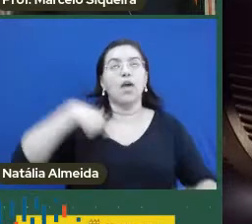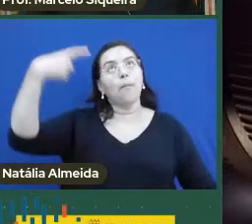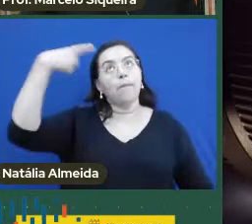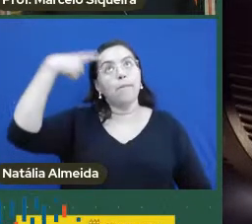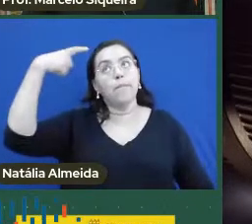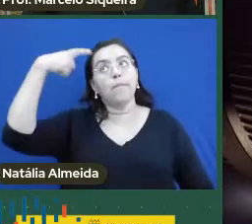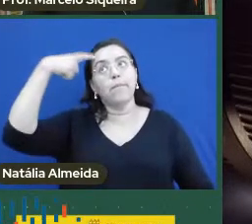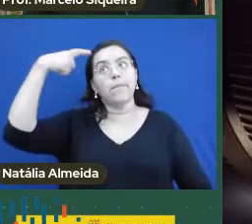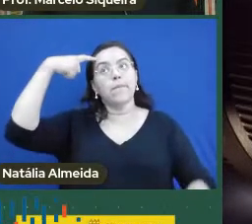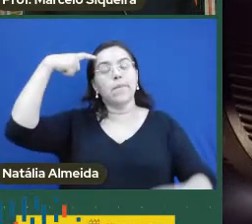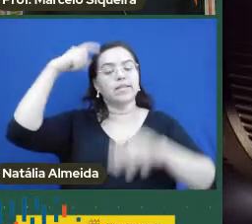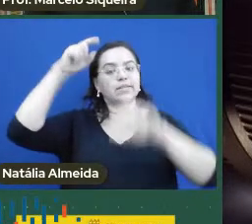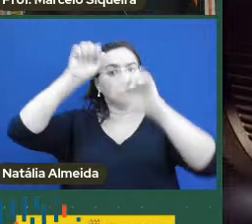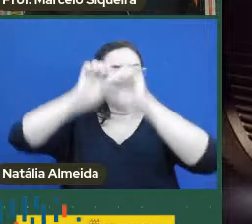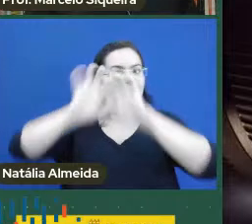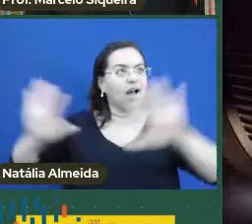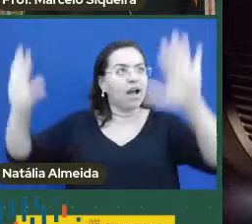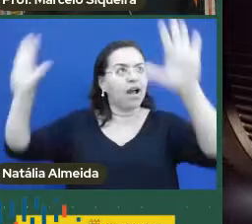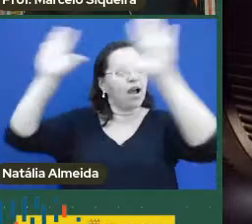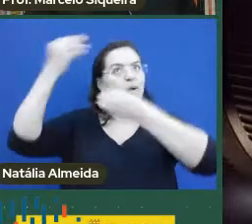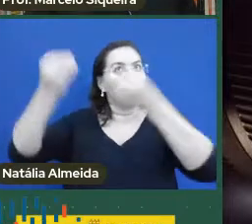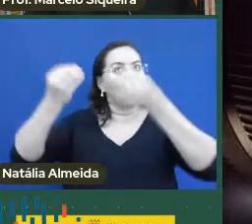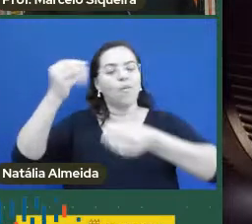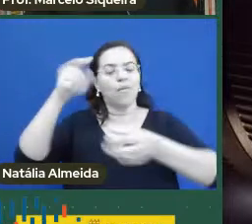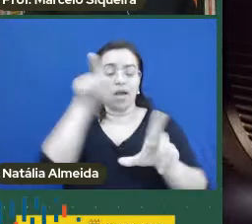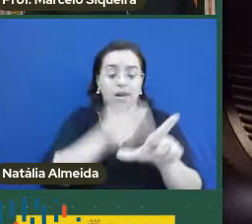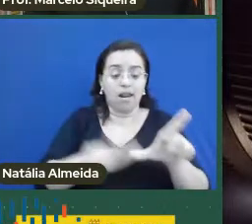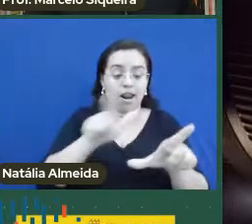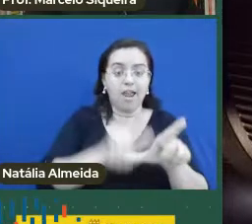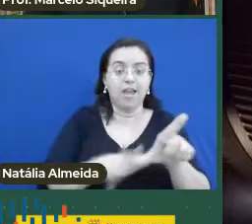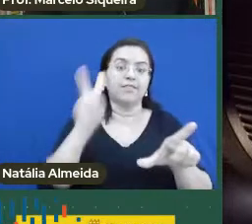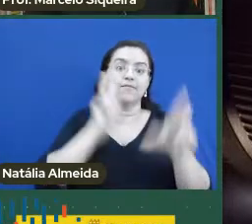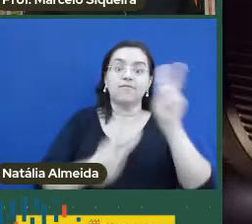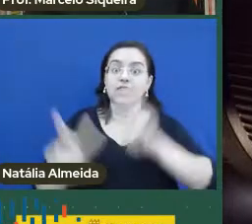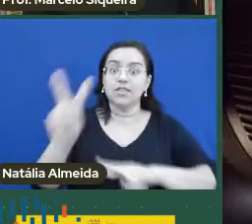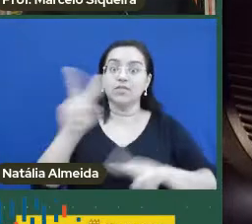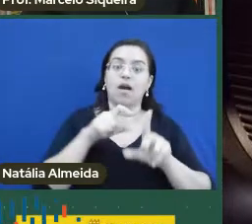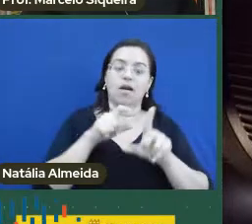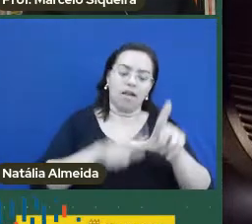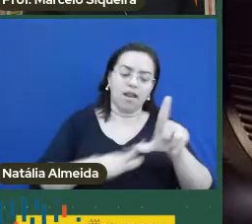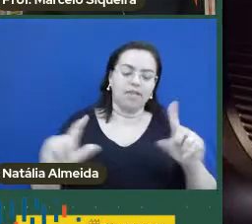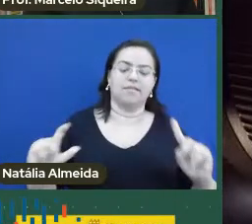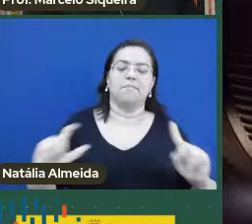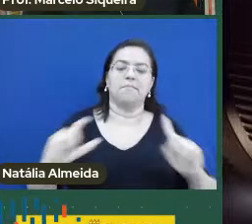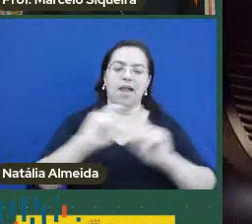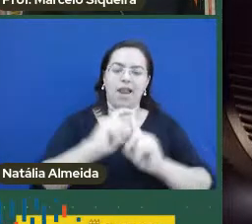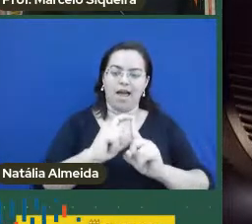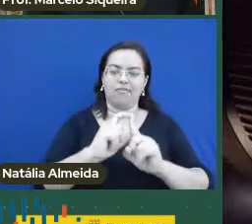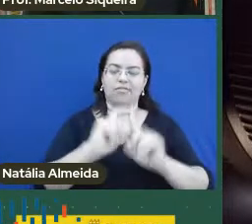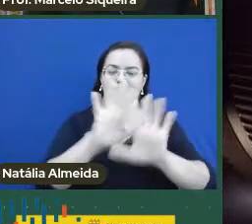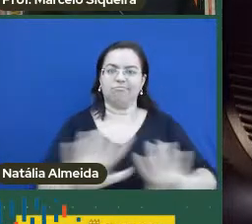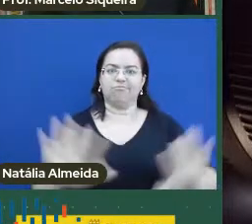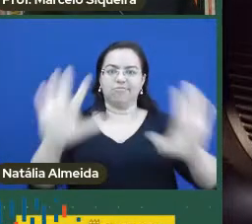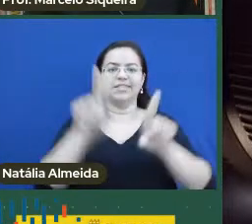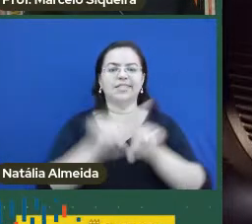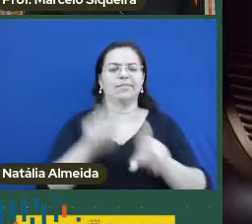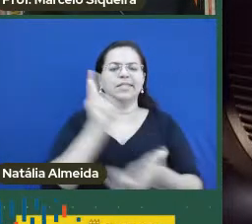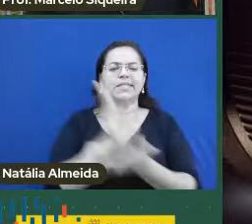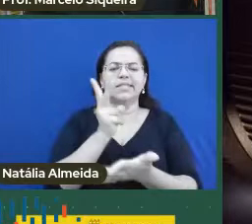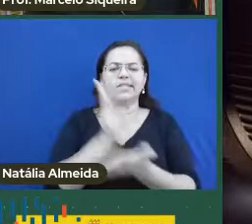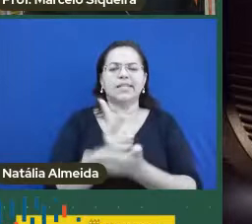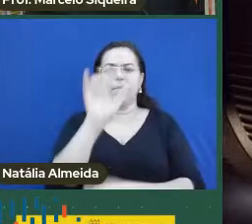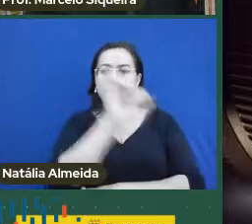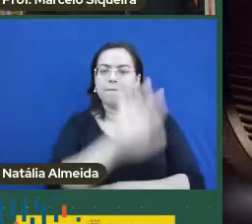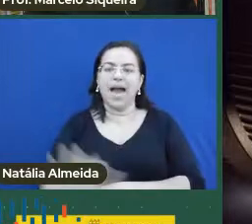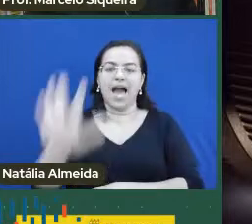nós queremos mostrar, né, das nossas ideias, das nossas intenções. A imagem sempre teve presente na vida humana.